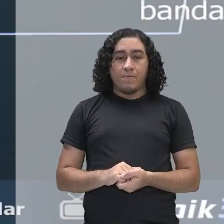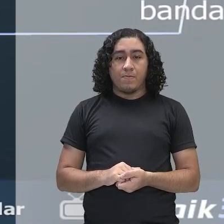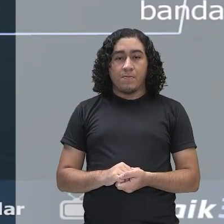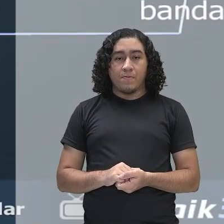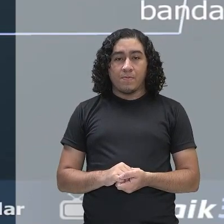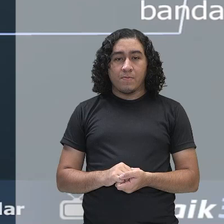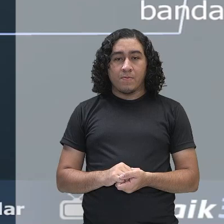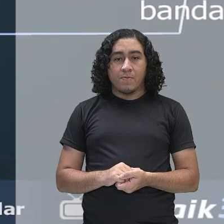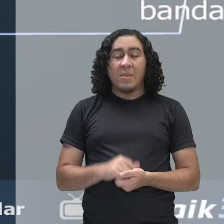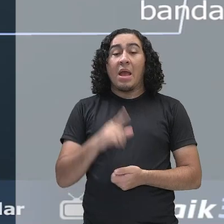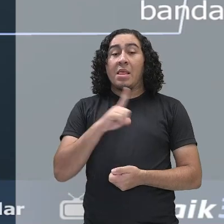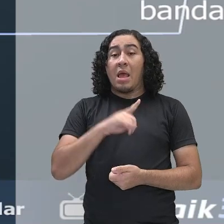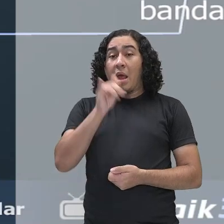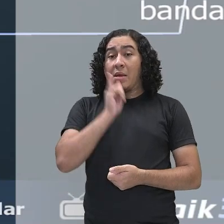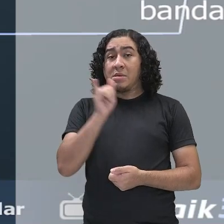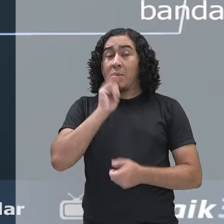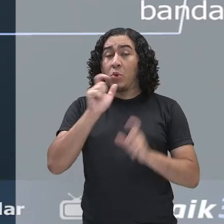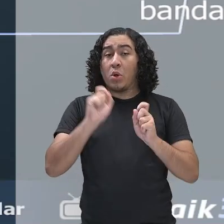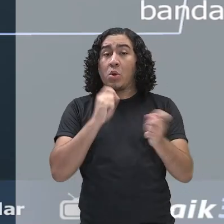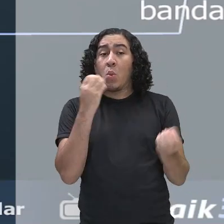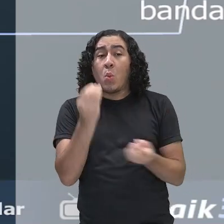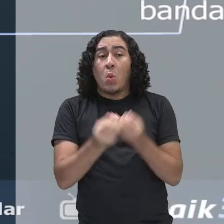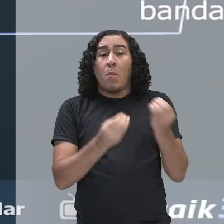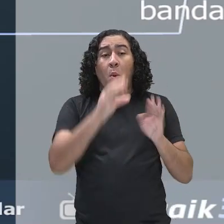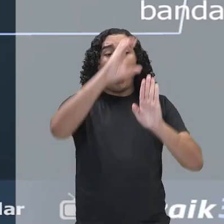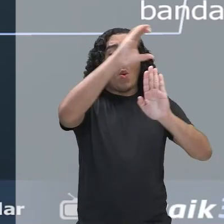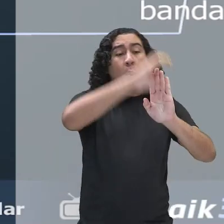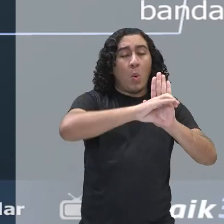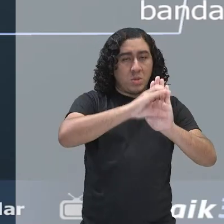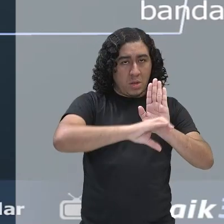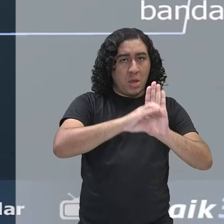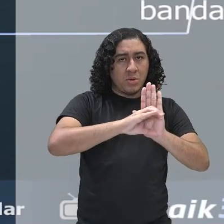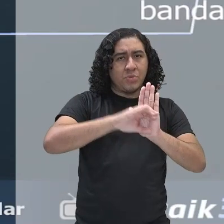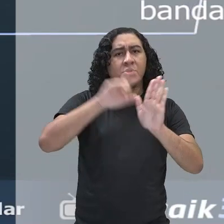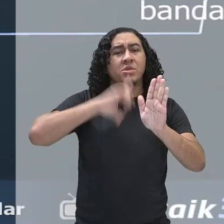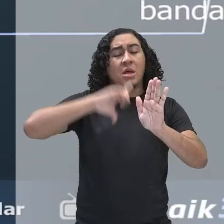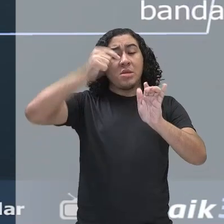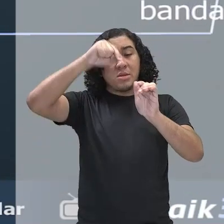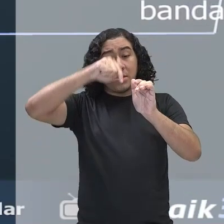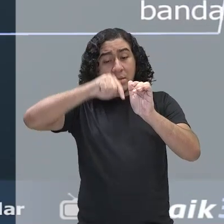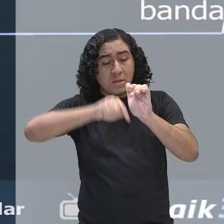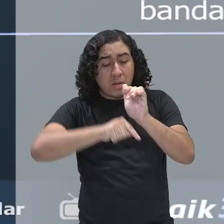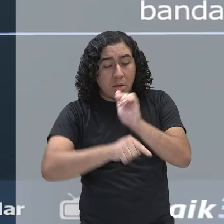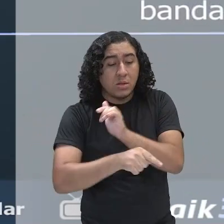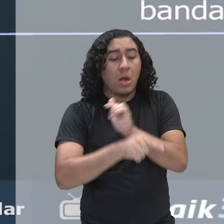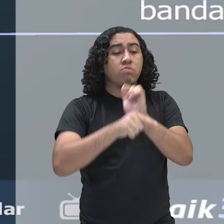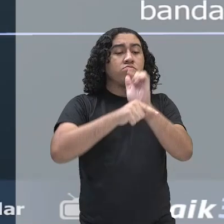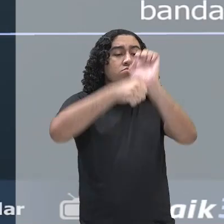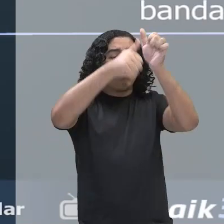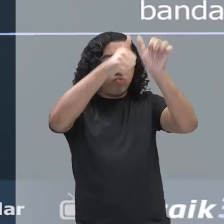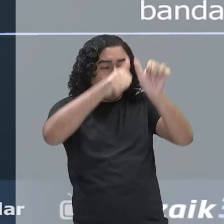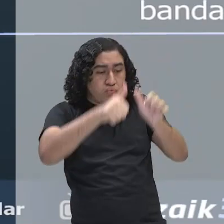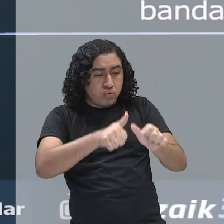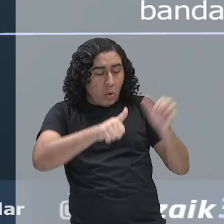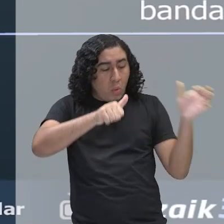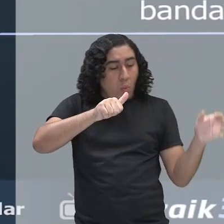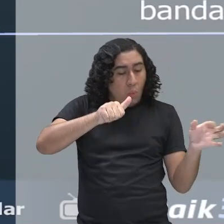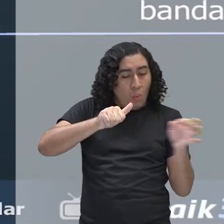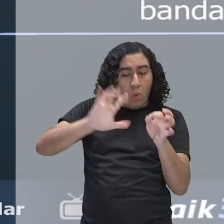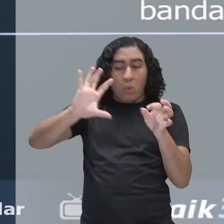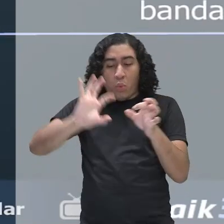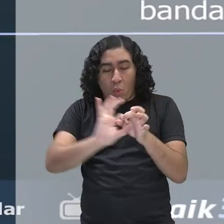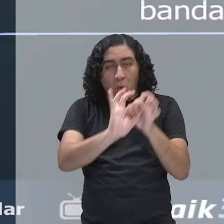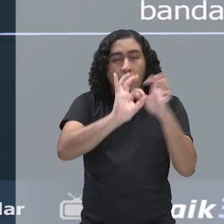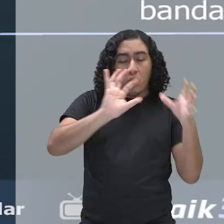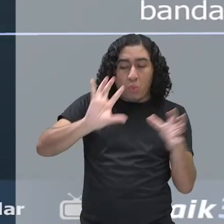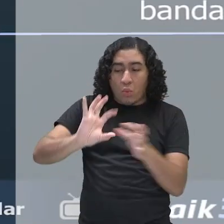de como os conceitos, como eles vão se aprofundando, como eles vão se complementando e como